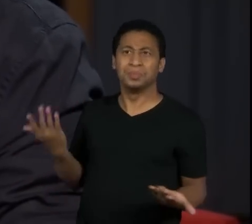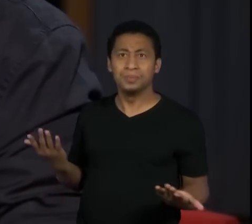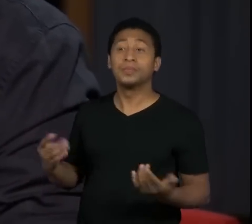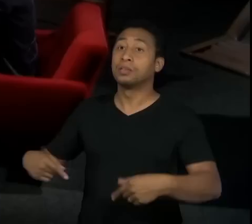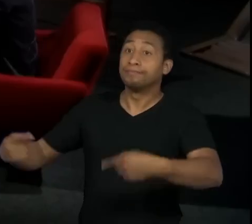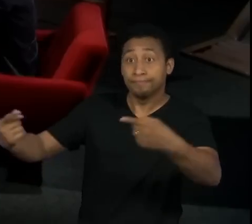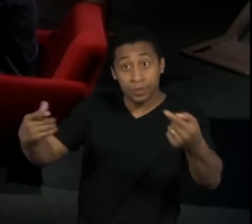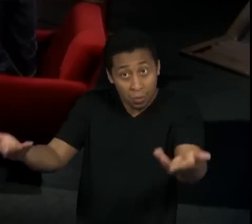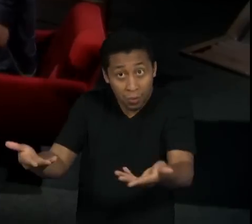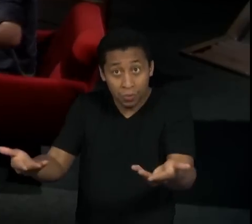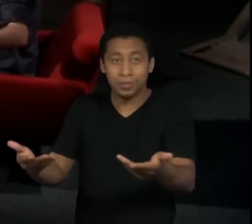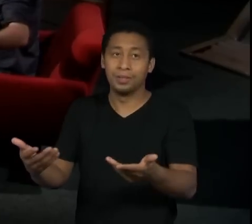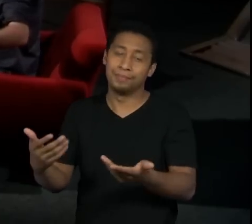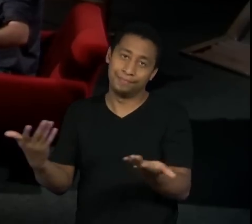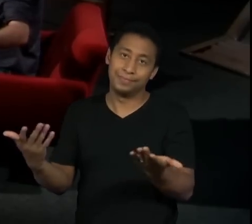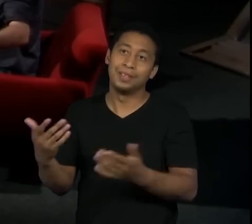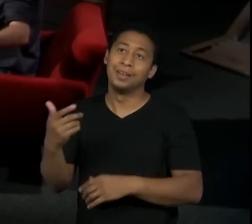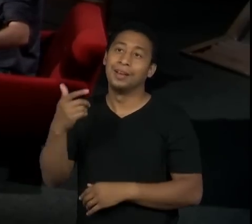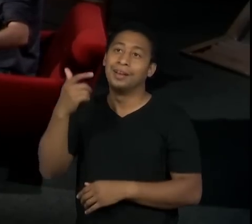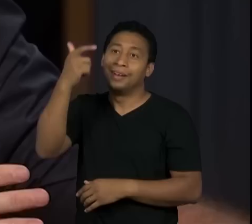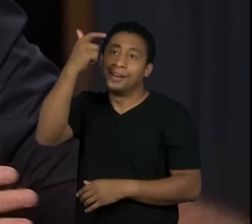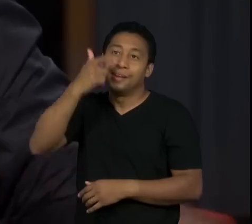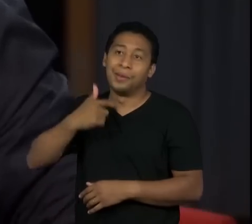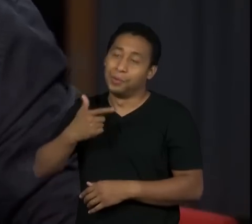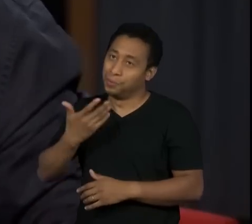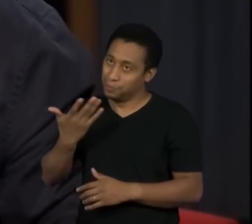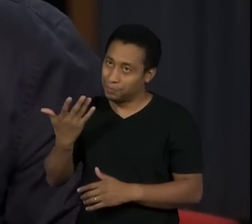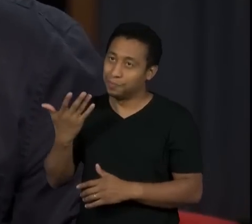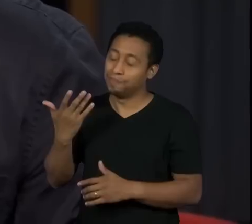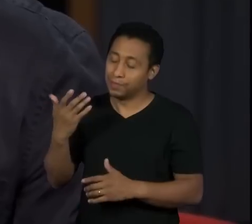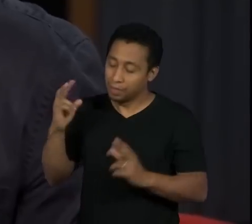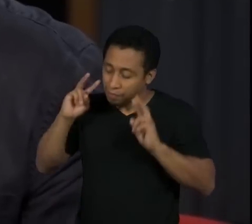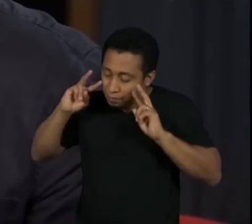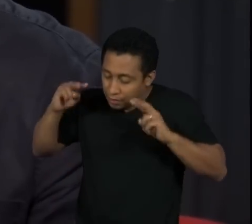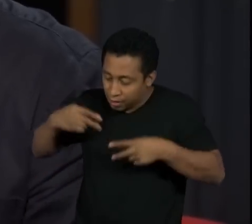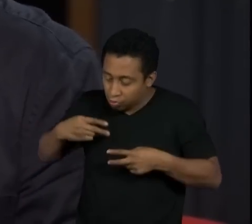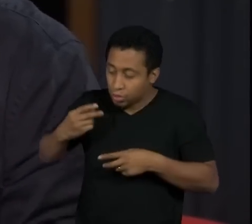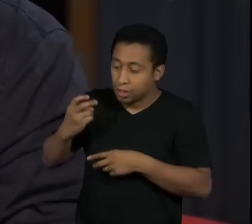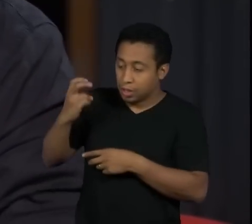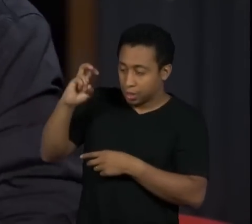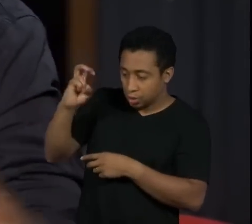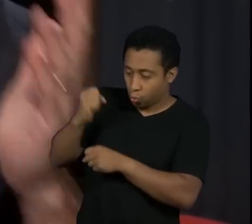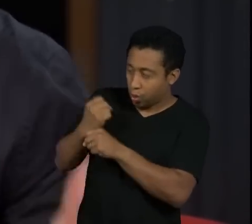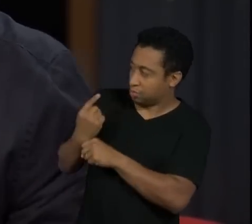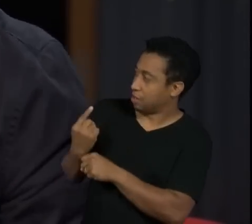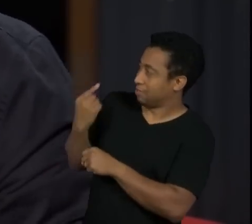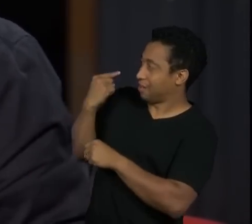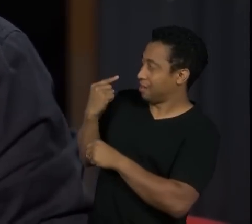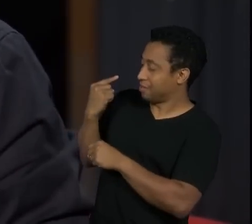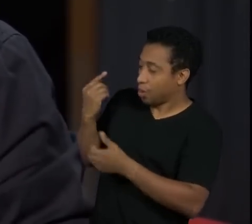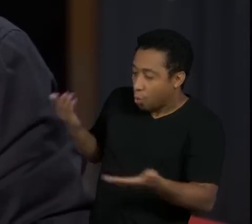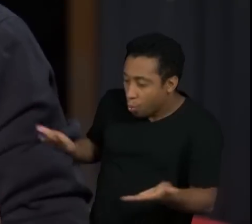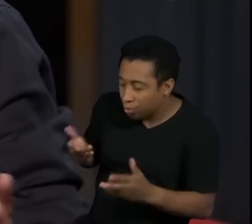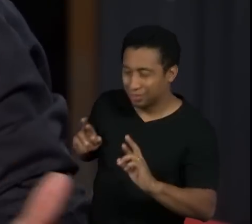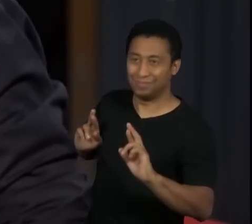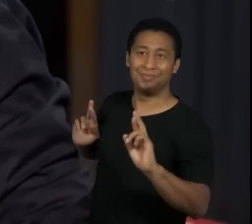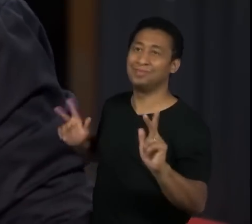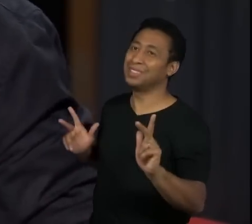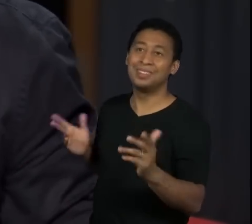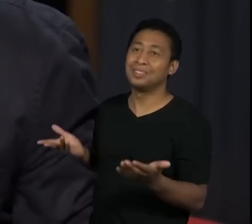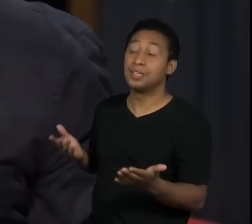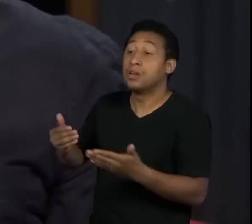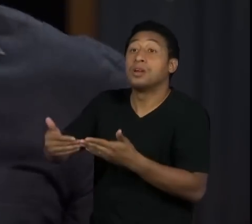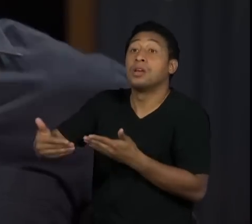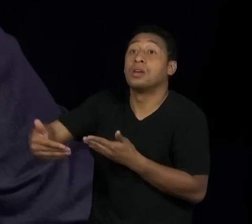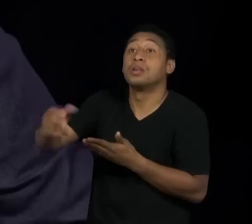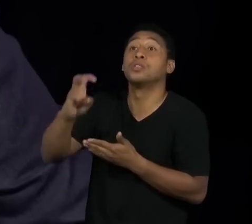porque hoje eu sou completamente diferente de 5 anos atrás. Quem dirá, né? Quem eu serei daqui a 5 anos, provavelmente eu não